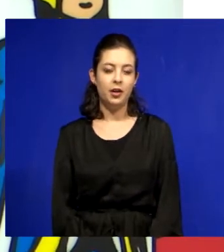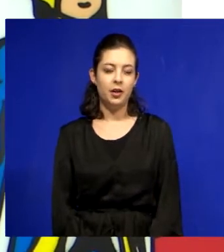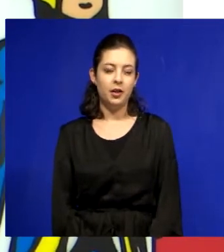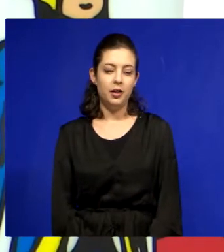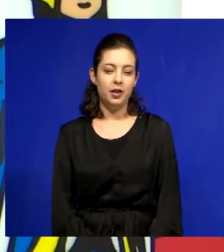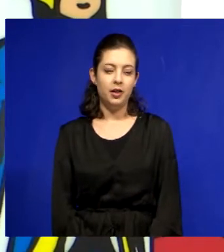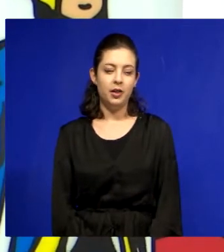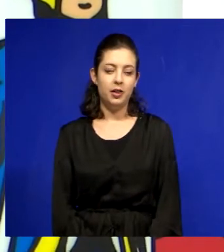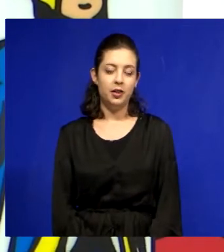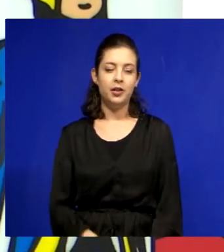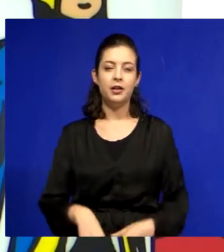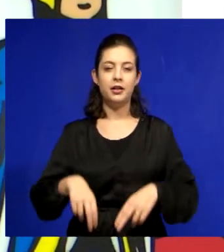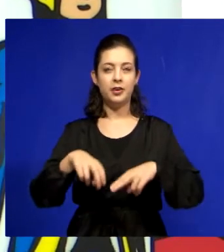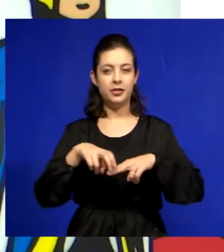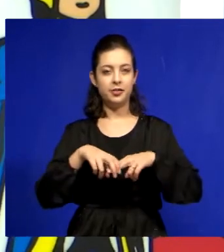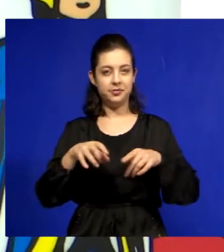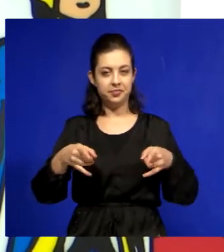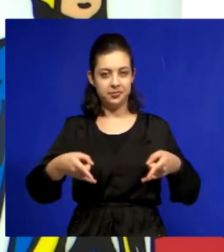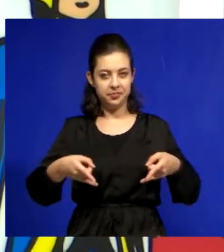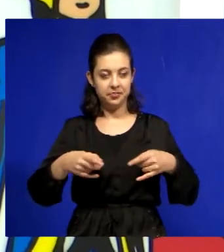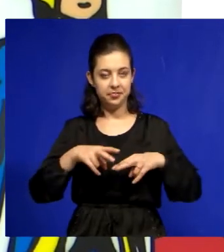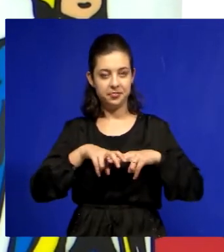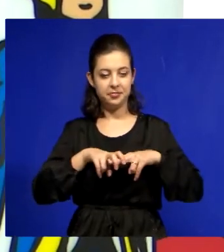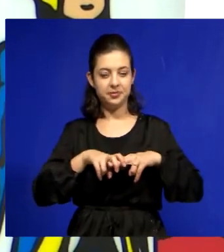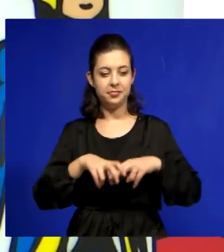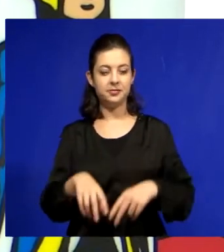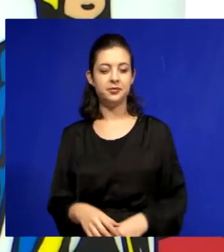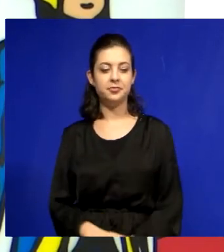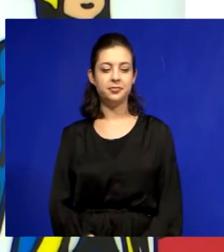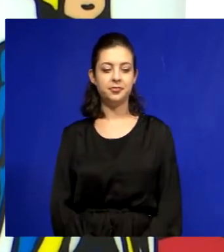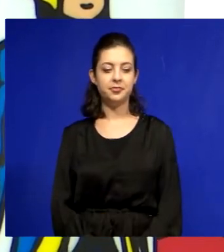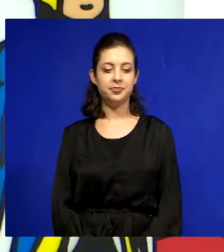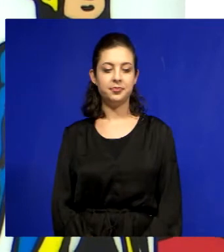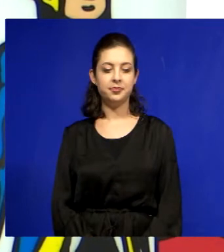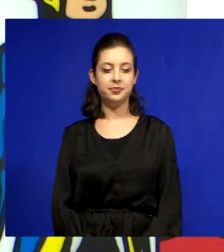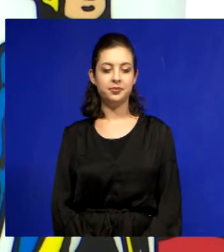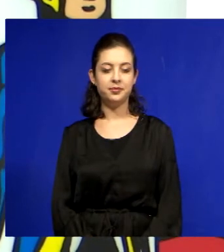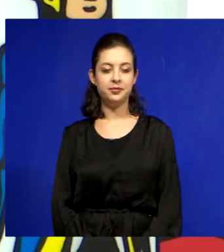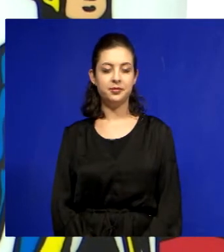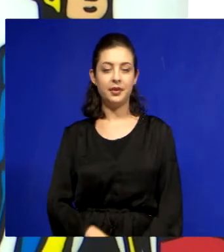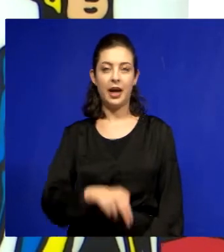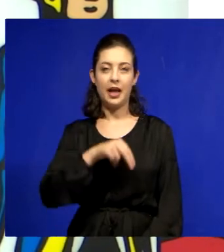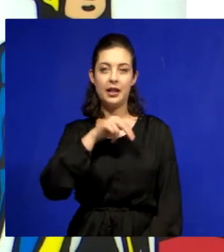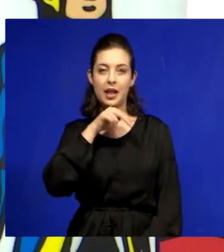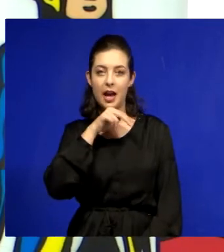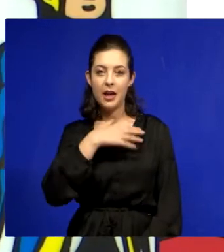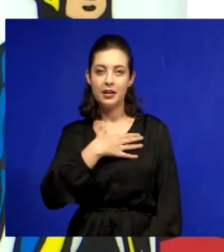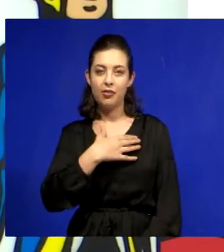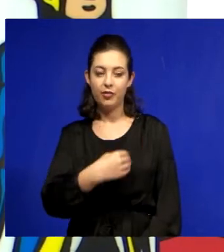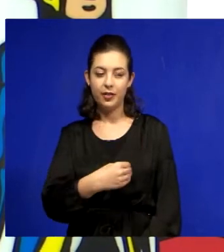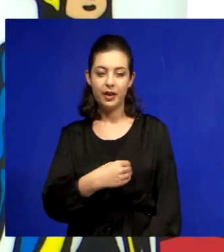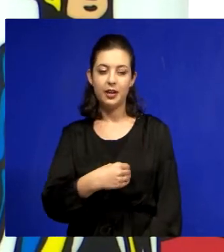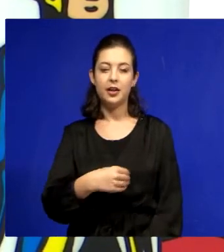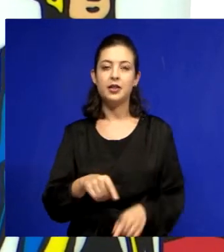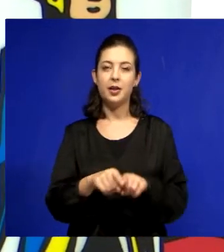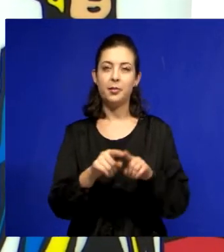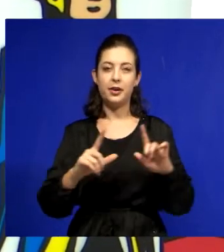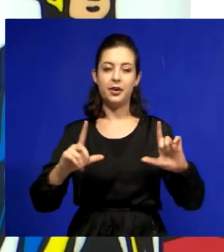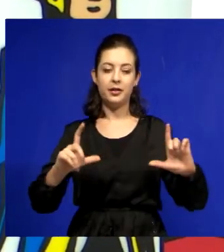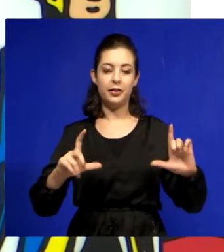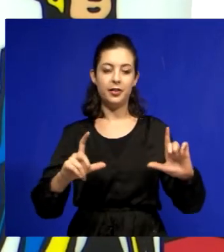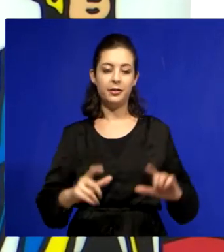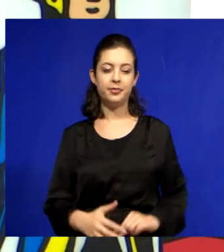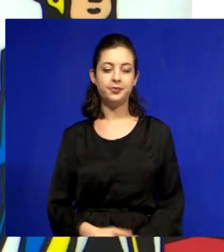sentada na cama as suas seu gênero a sua neta ea sua filha que também estão na foto